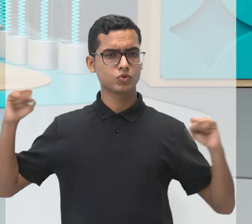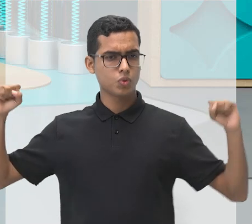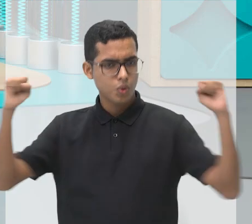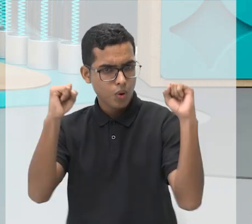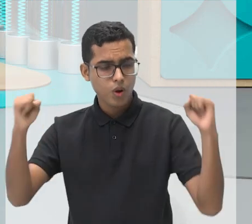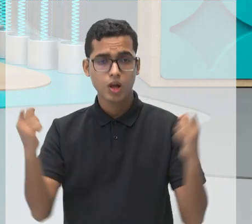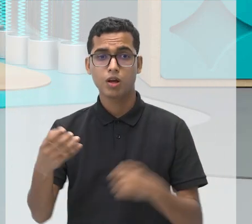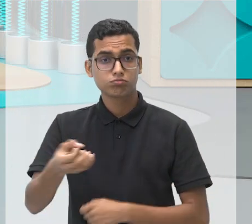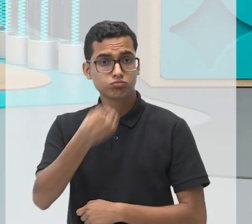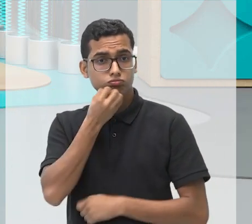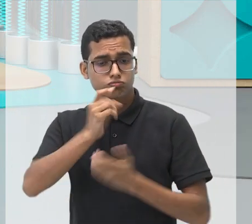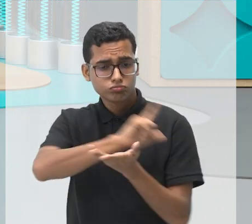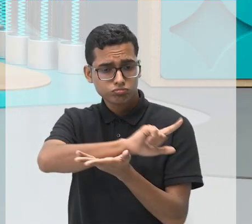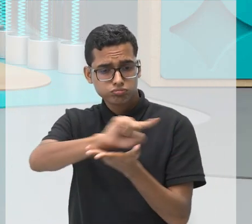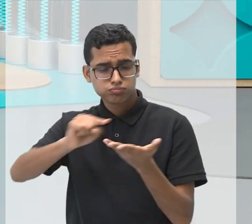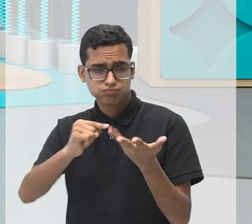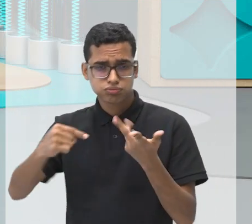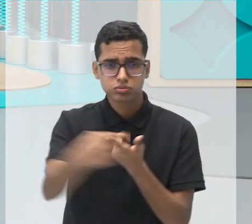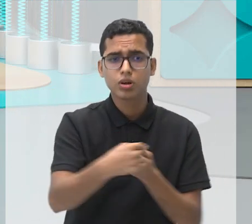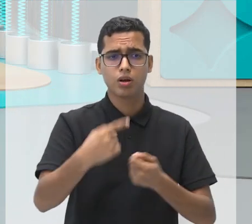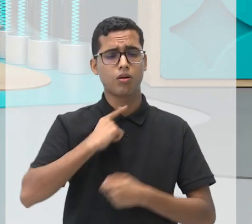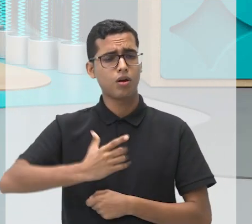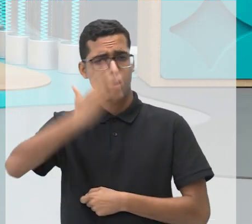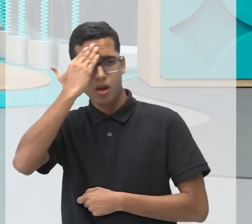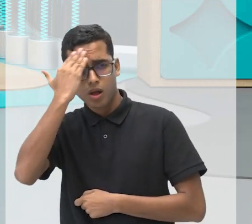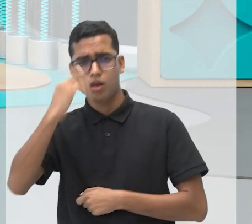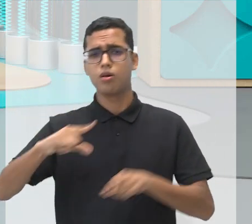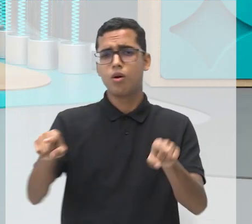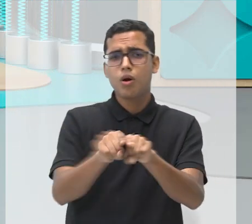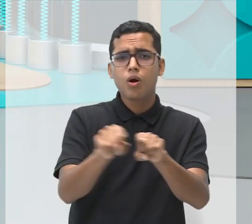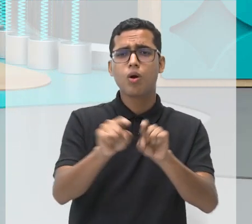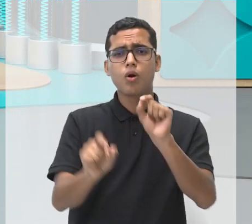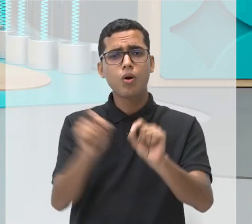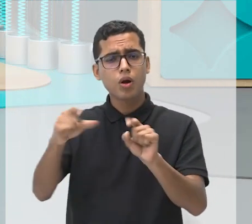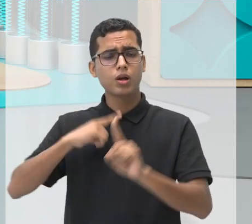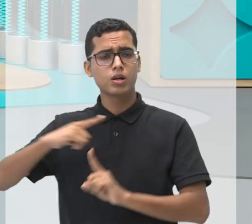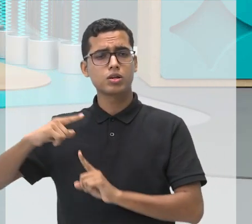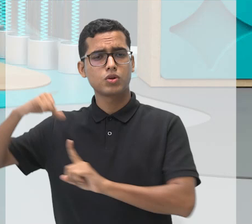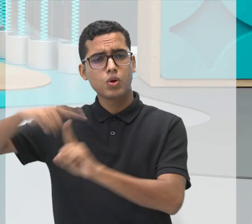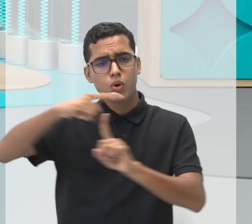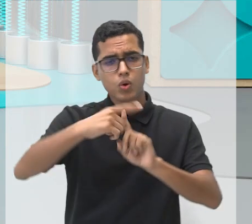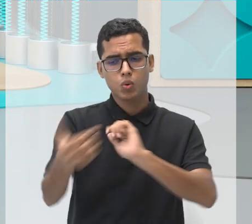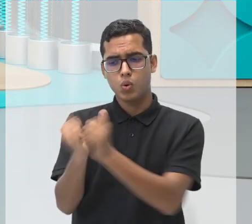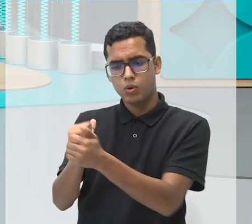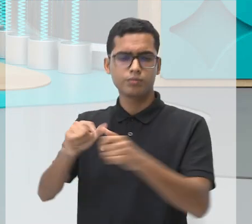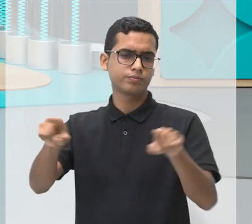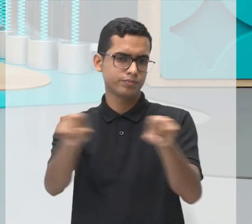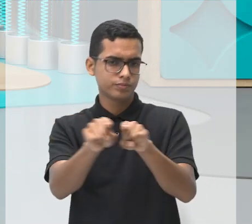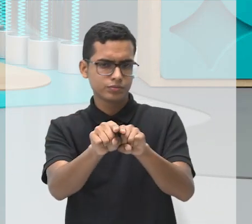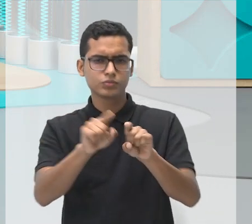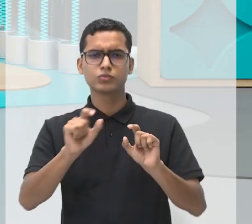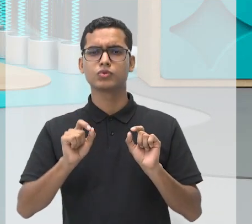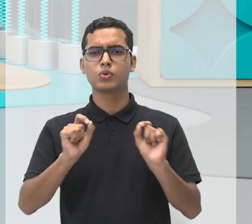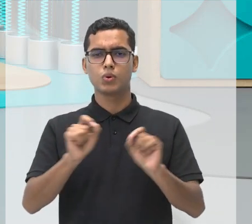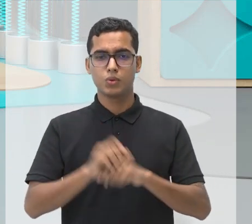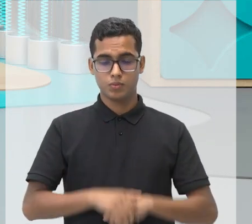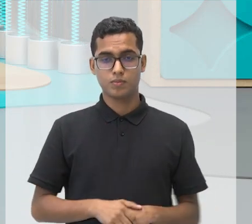conhecer diversas movimentações, diversas modalidades esportivas,